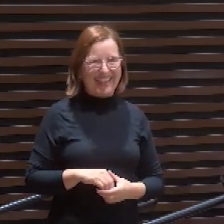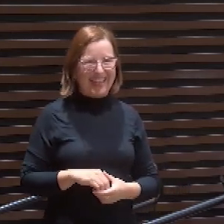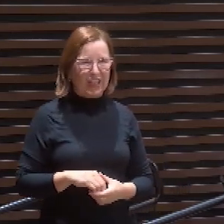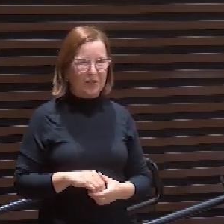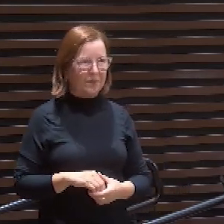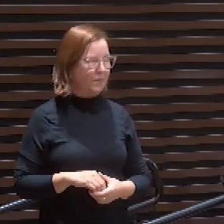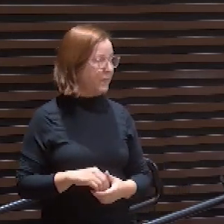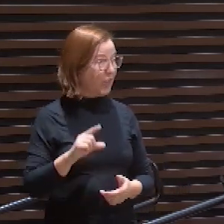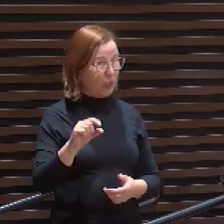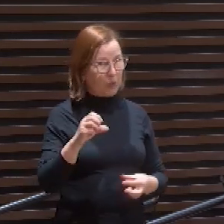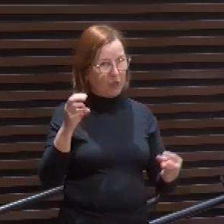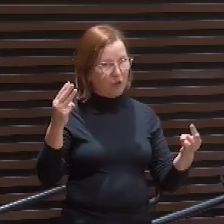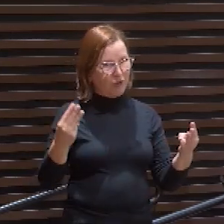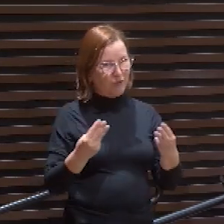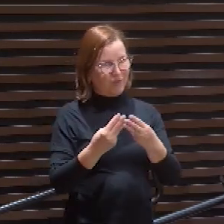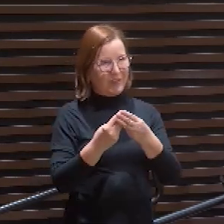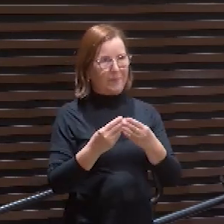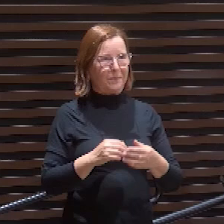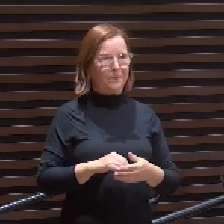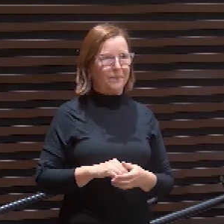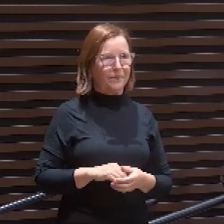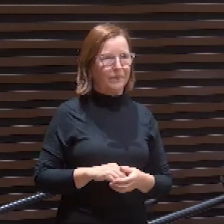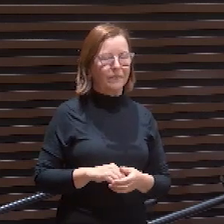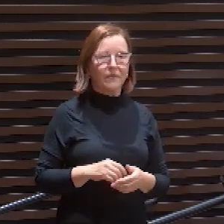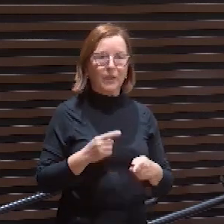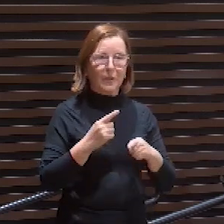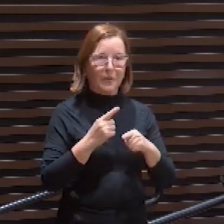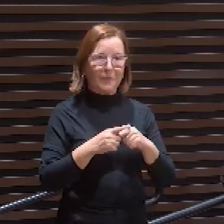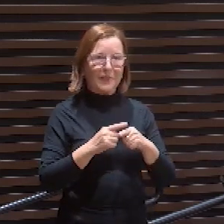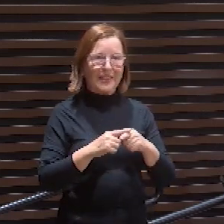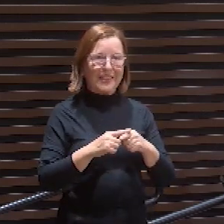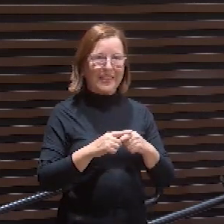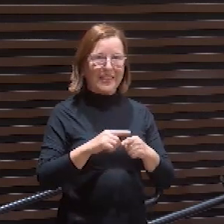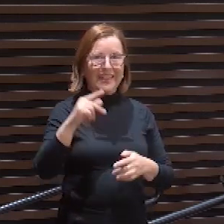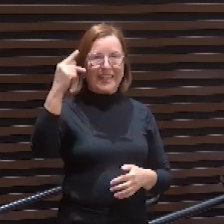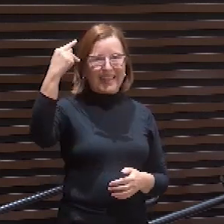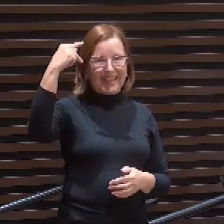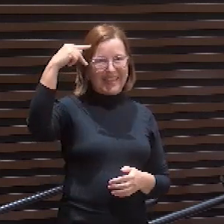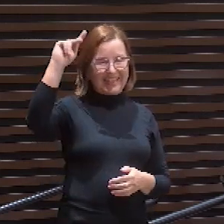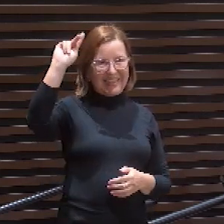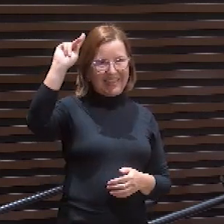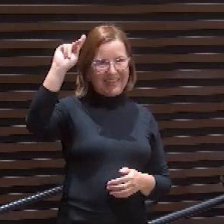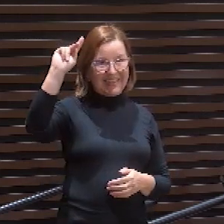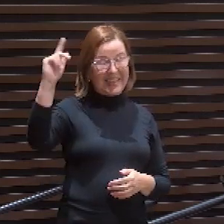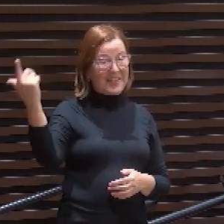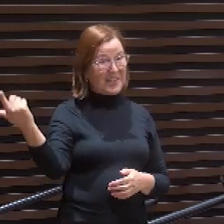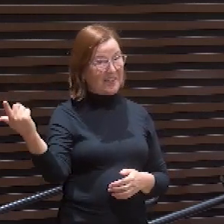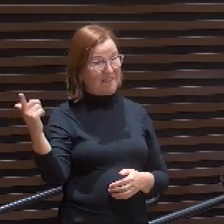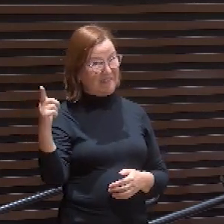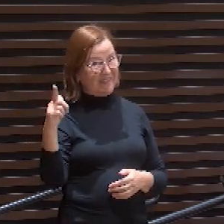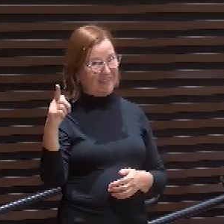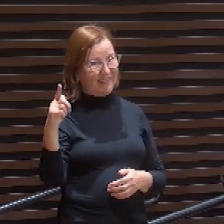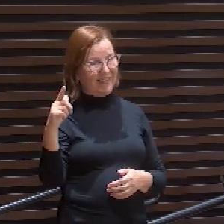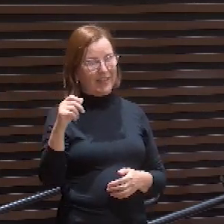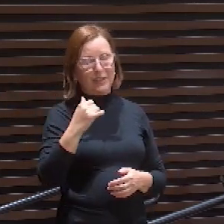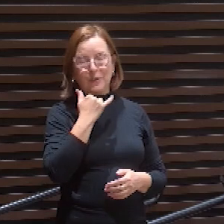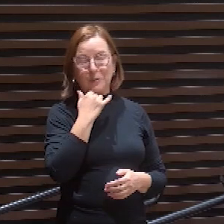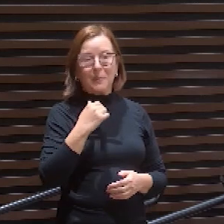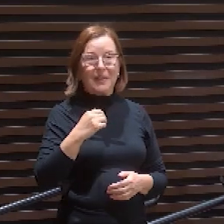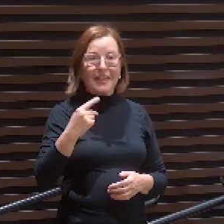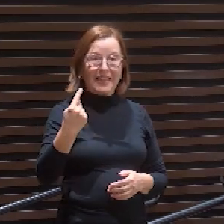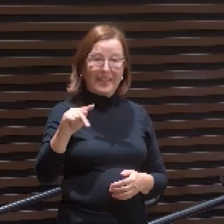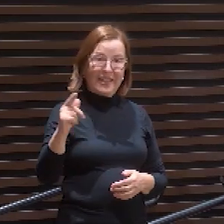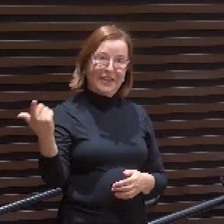Ele escolheu Judá. Porque dele virá